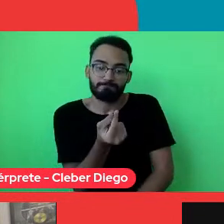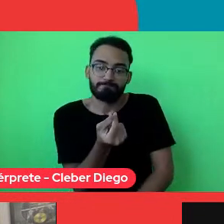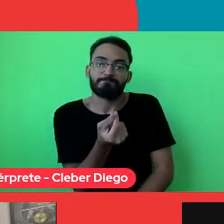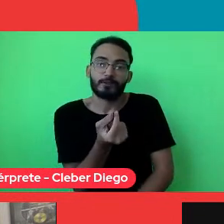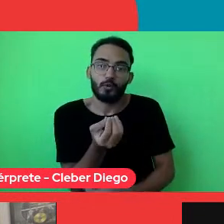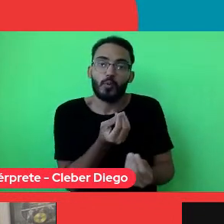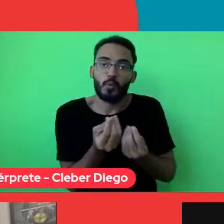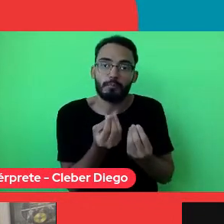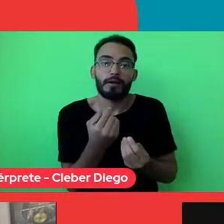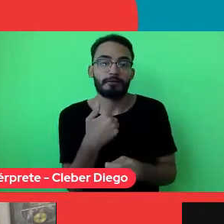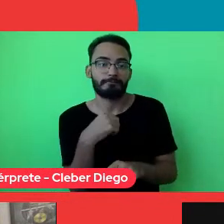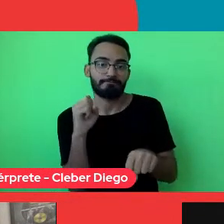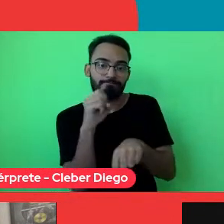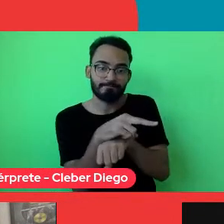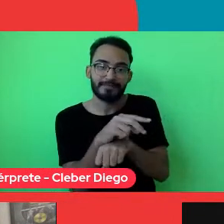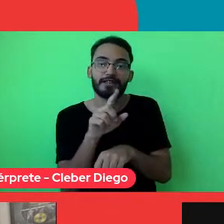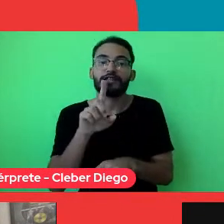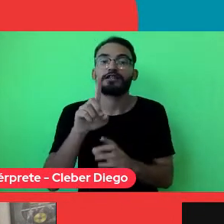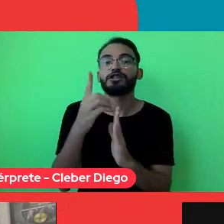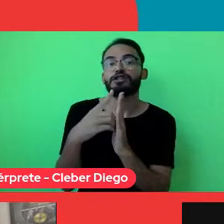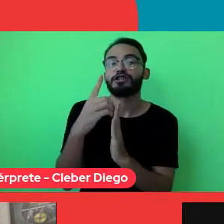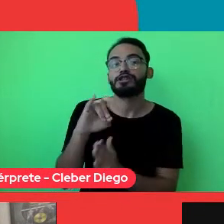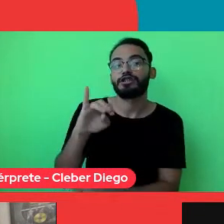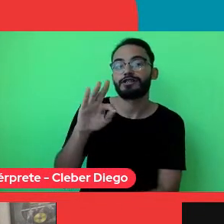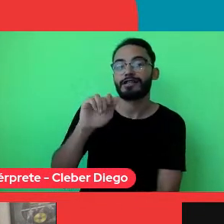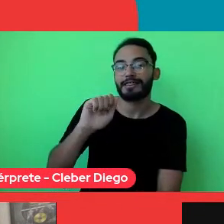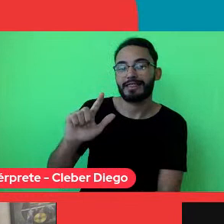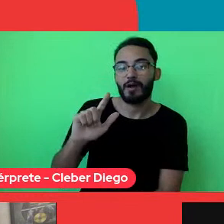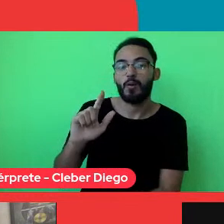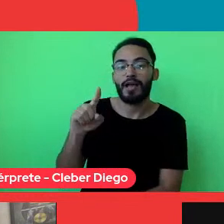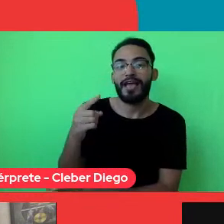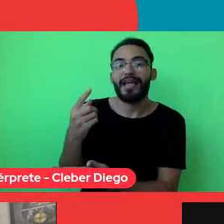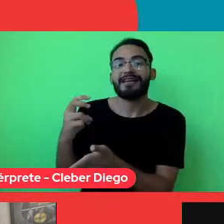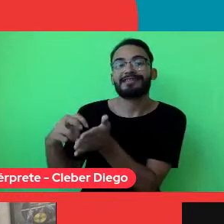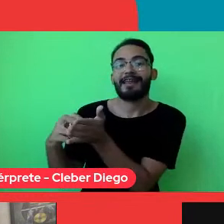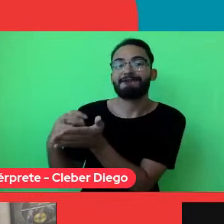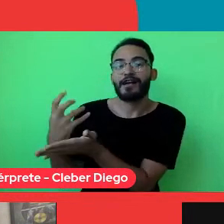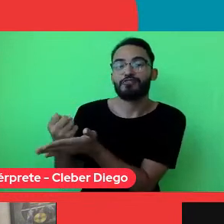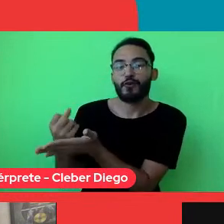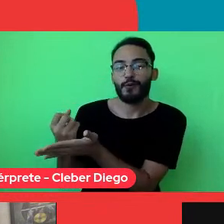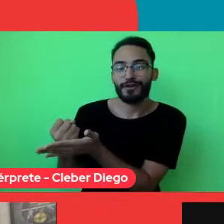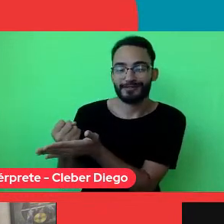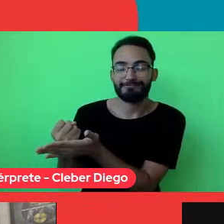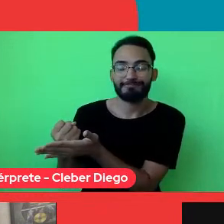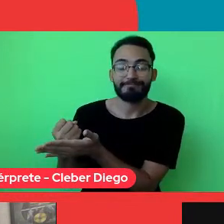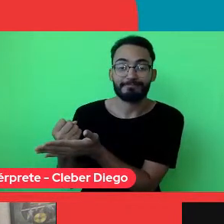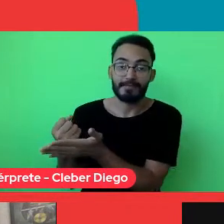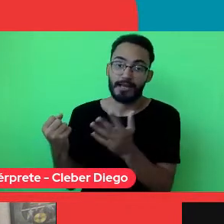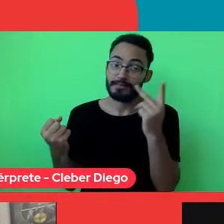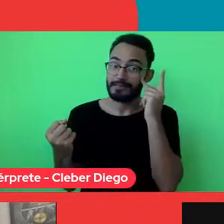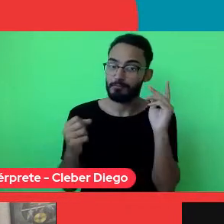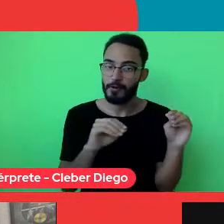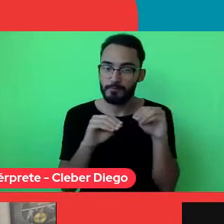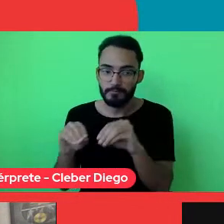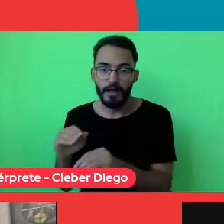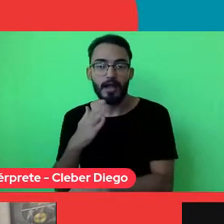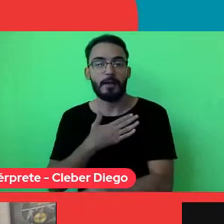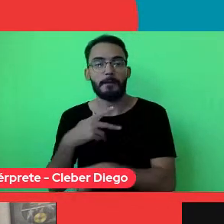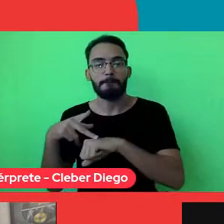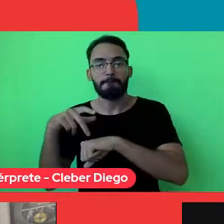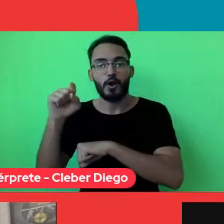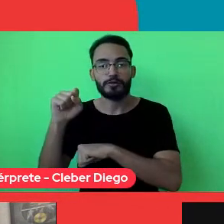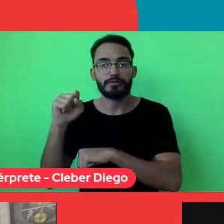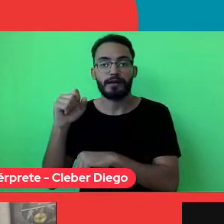então consegui um emprego numa área digital de uma gravadora, inclusive. E aí vim para São Paulo e comecei a fazer uma pós-graduação em criação